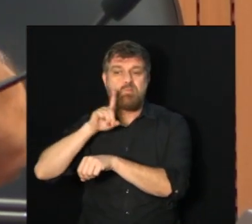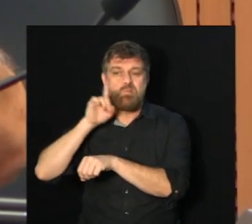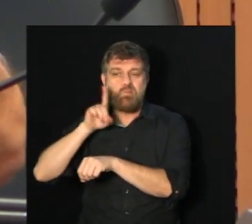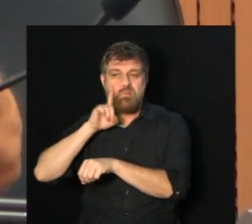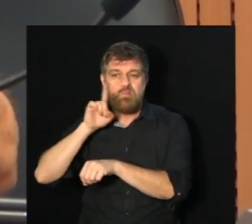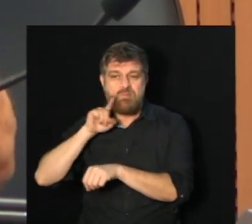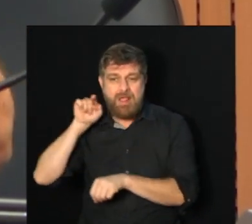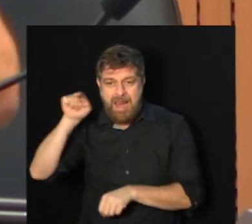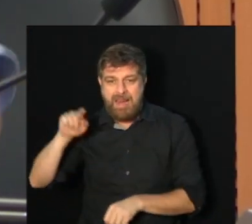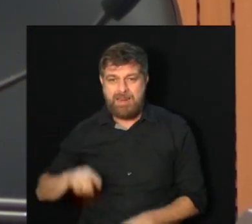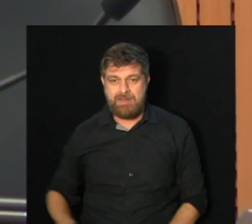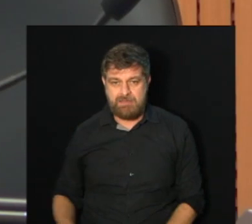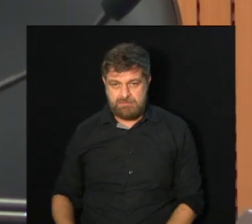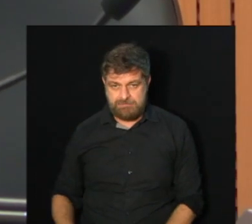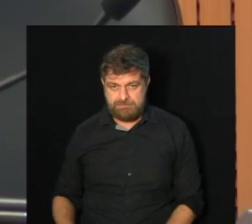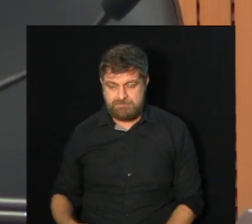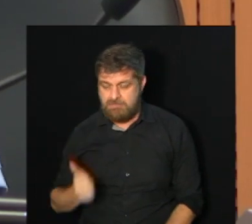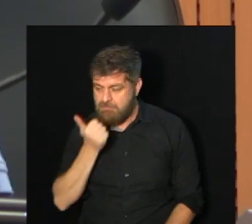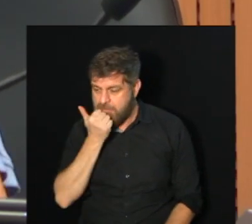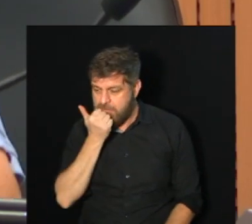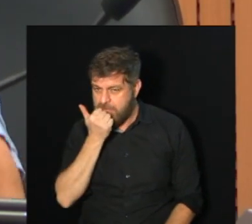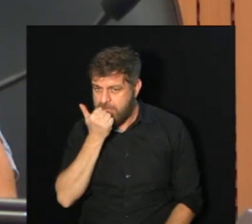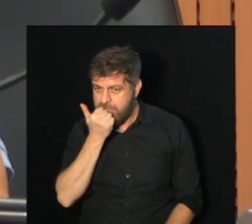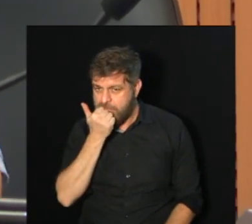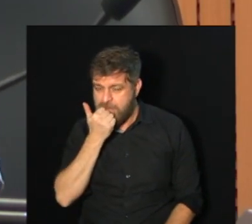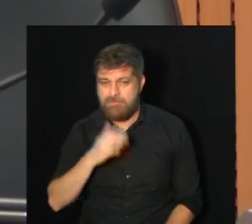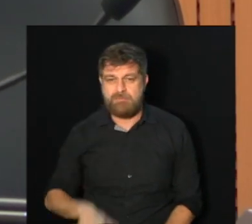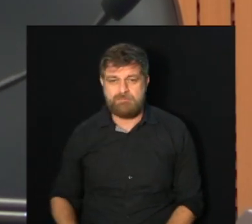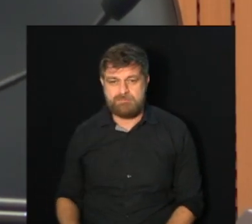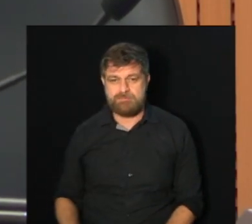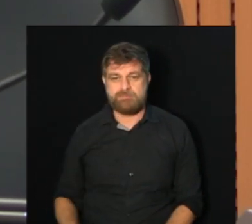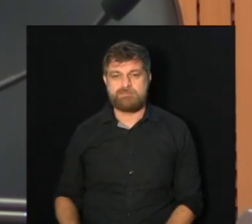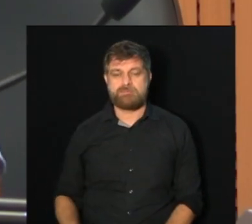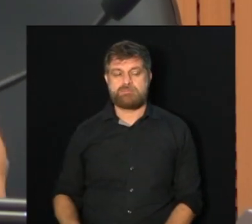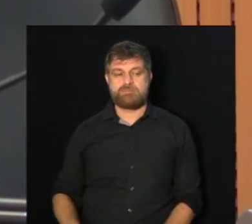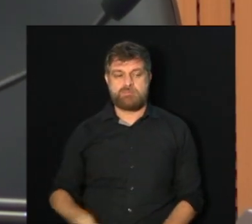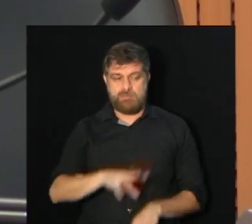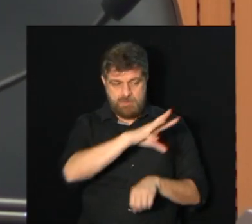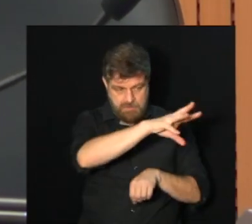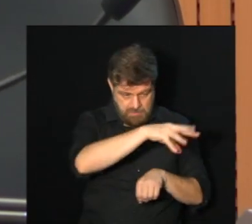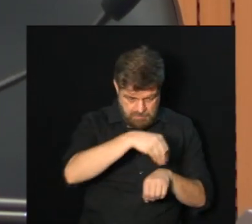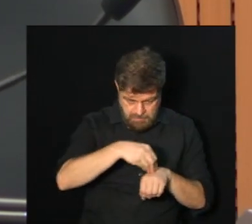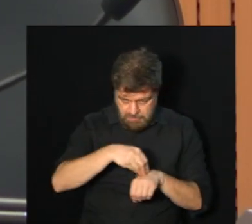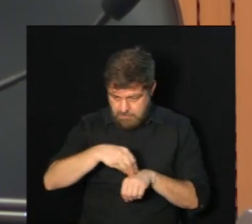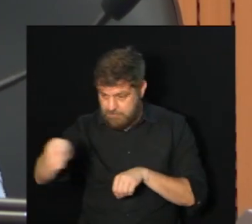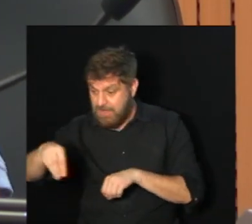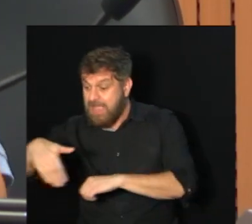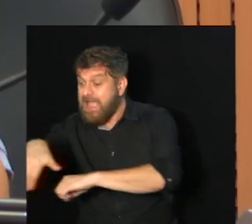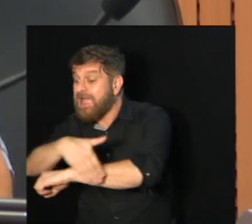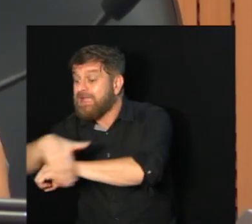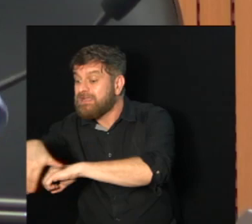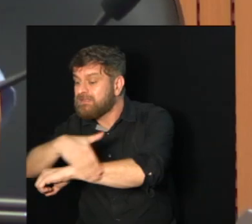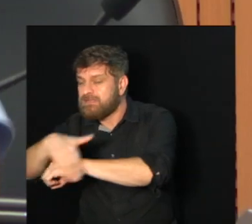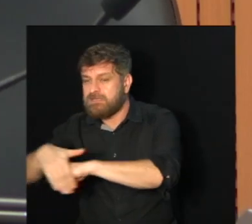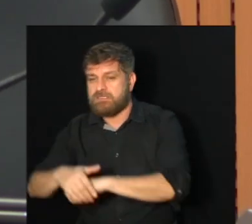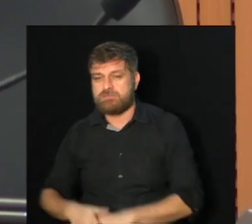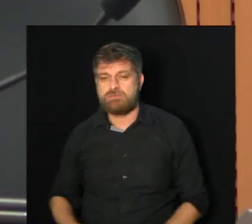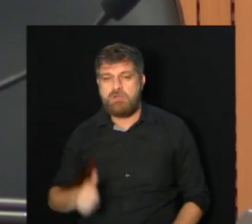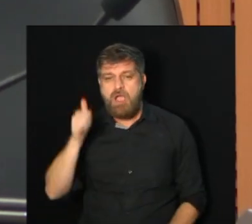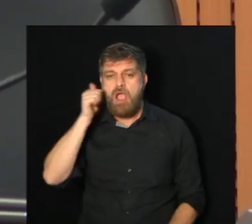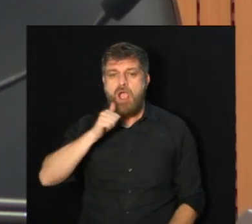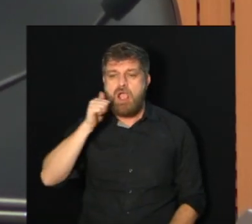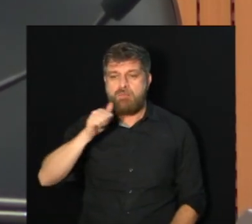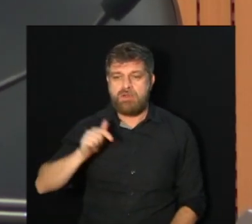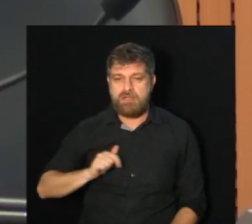na cidade do México, que era radioamador. Ele pegou o recado, o endereço das pessoas, a mulher dele pegou